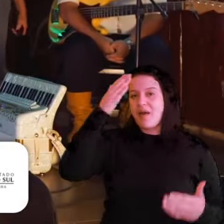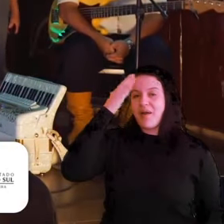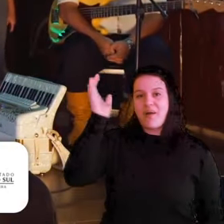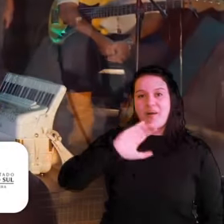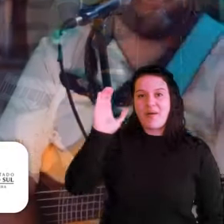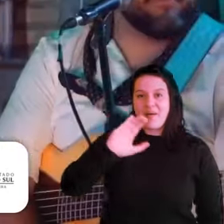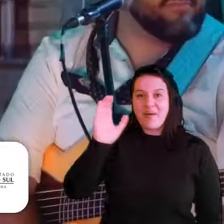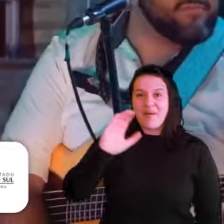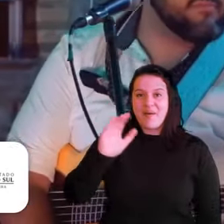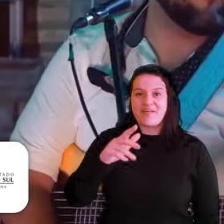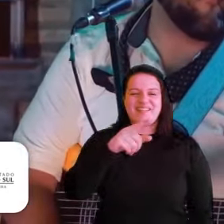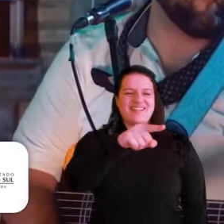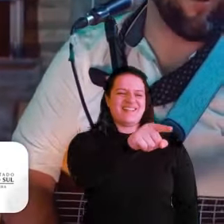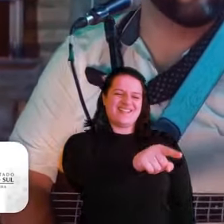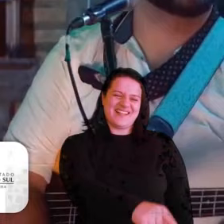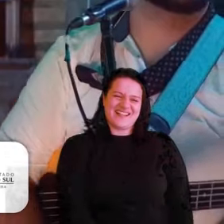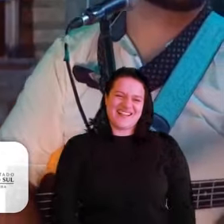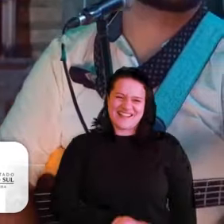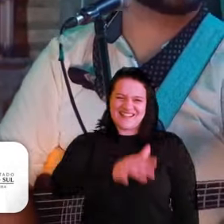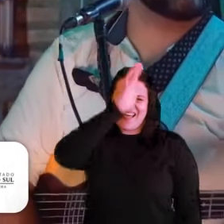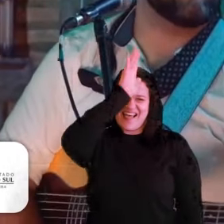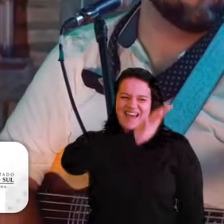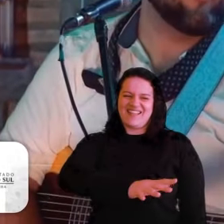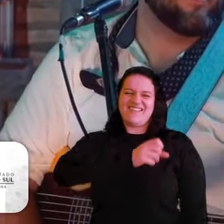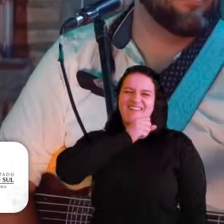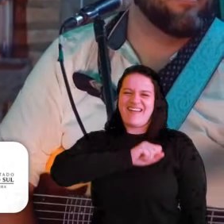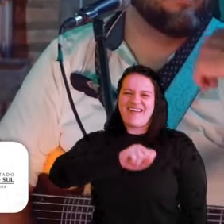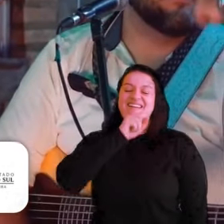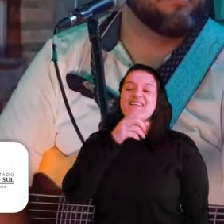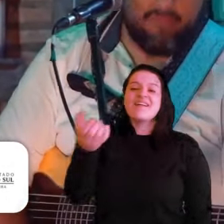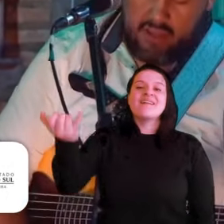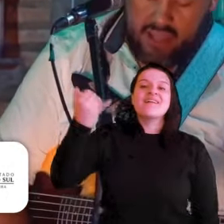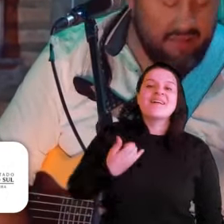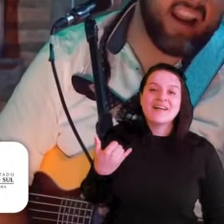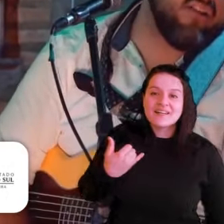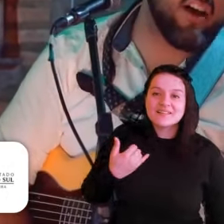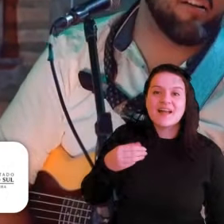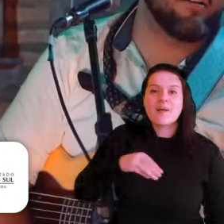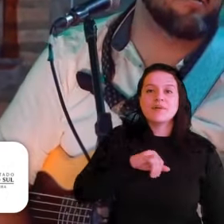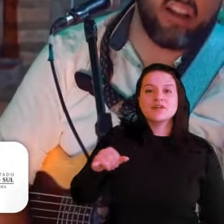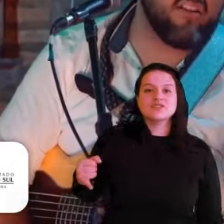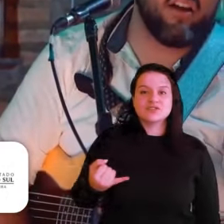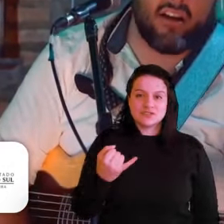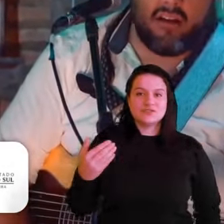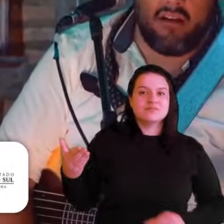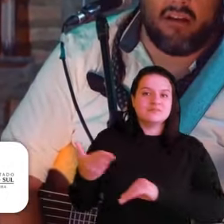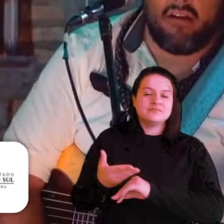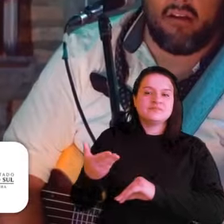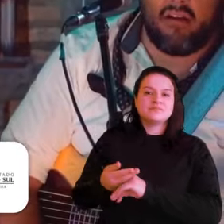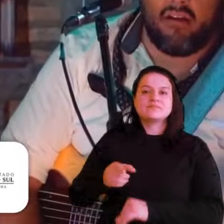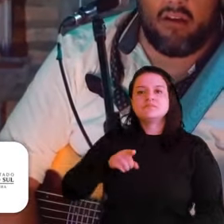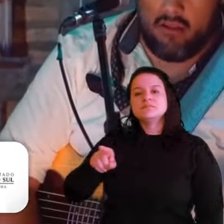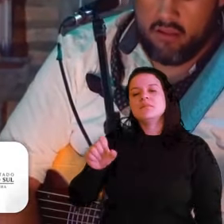lá em Curitiba. Ô, Miciano. Ô, galô, velho. Miciano, velho. Já mandou um retrato pra nós aqui. É, ruia. MJ